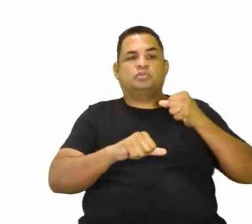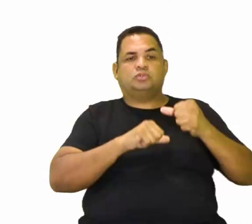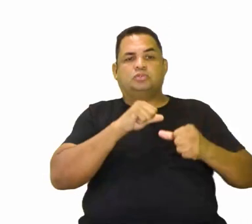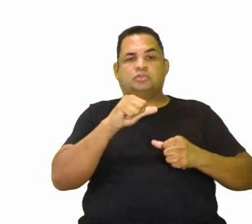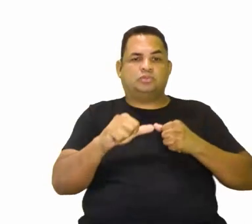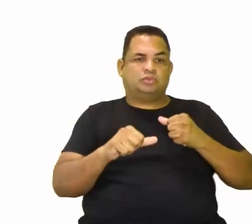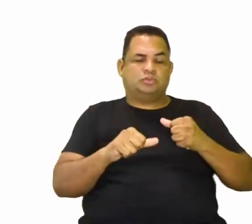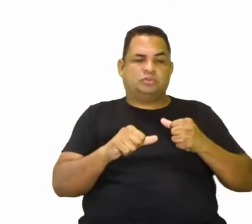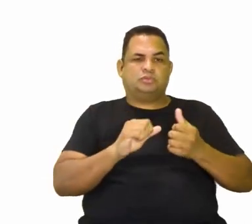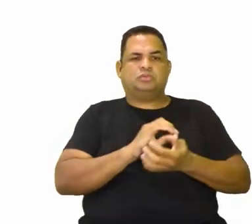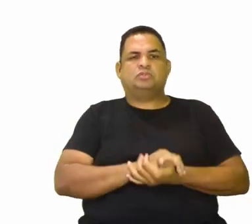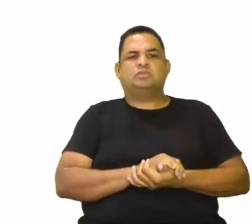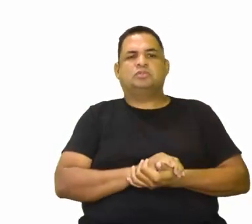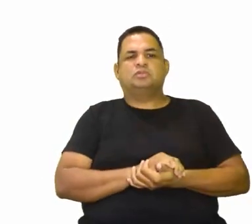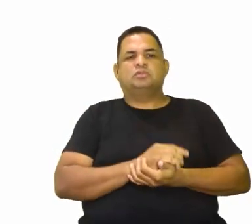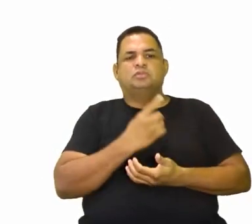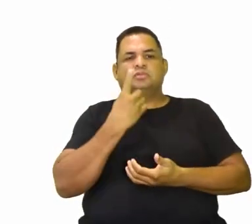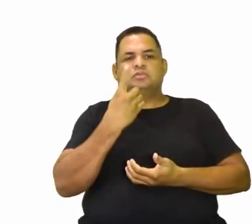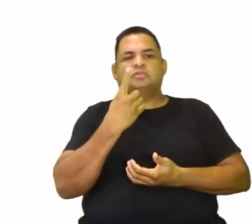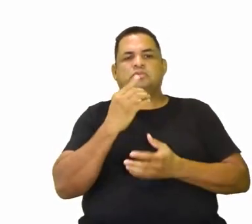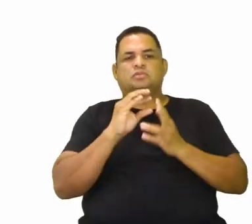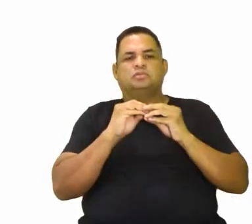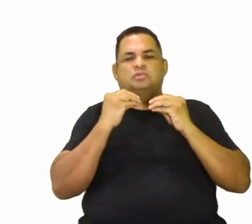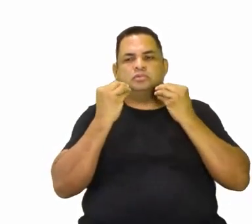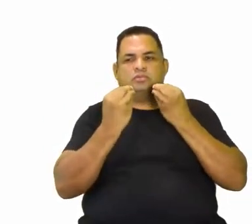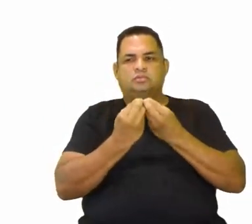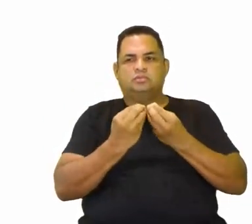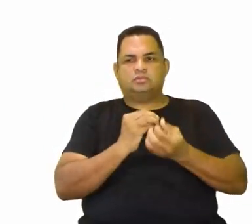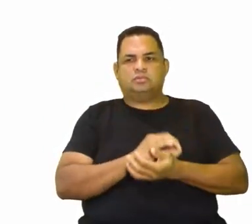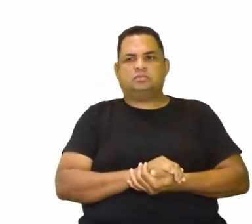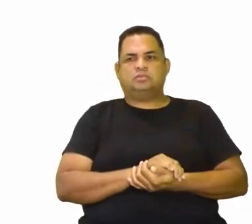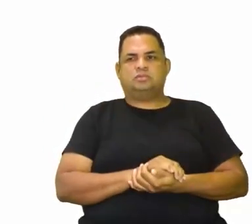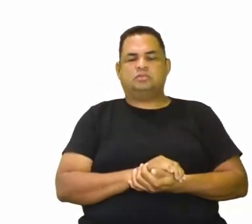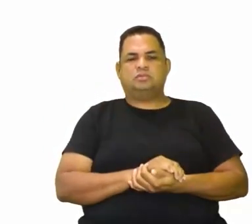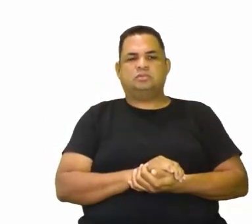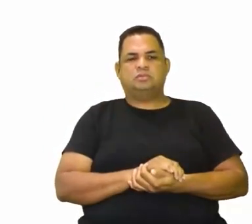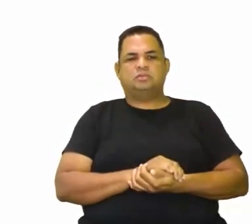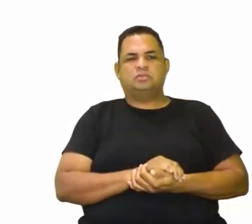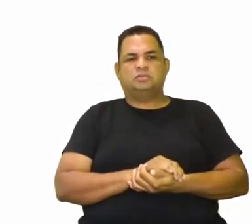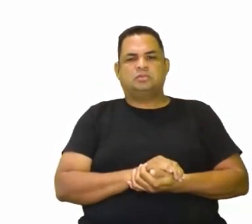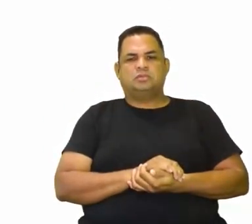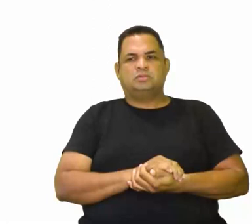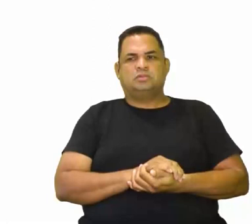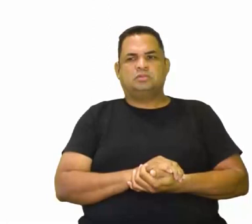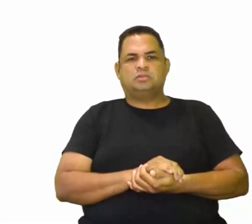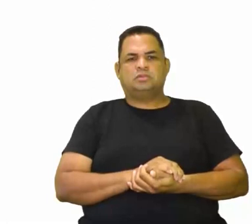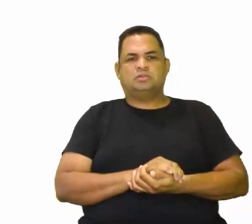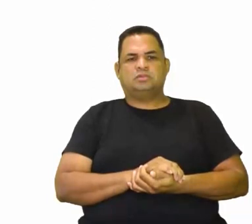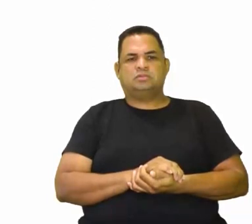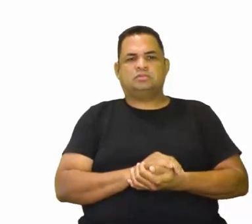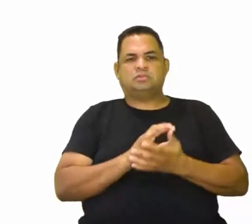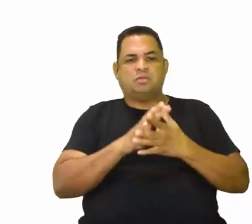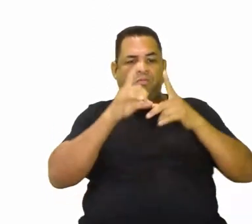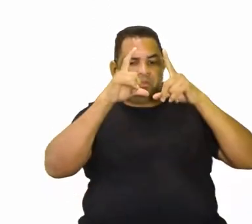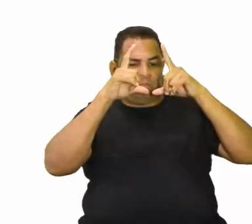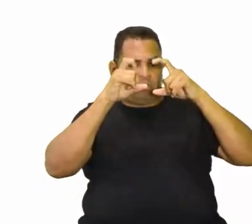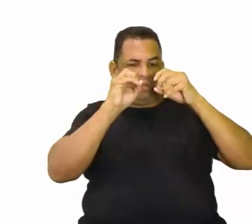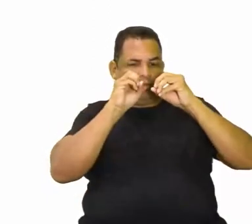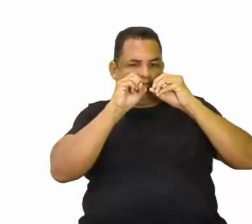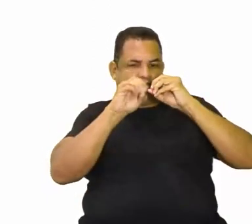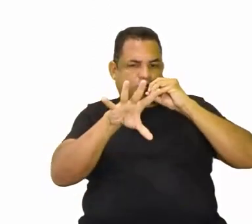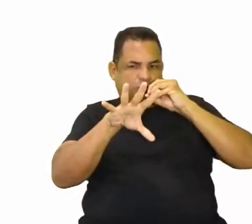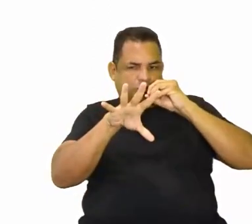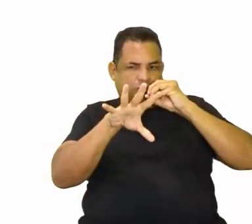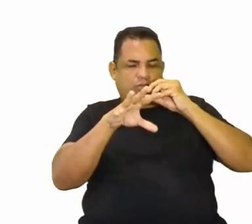transformando-se para formar apenas uma outra substância. Tem outro exemplo que é o flash das máquinas fotográficas.